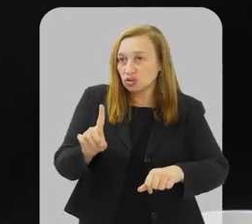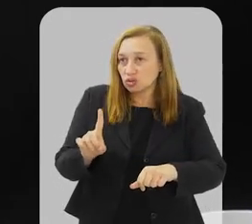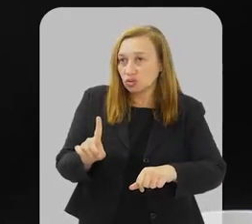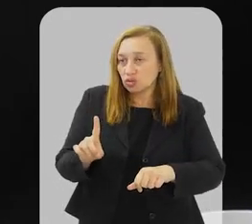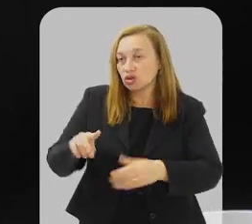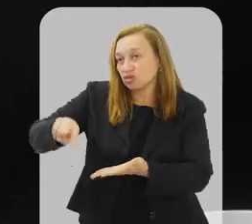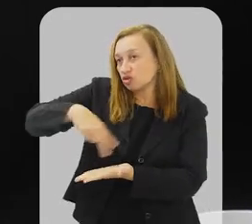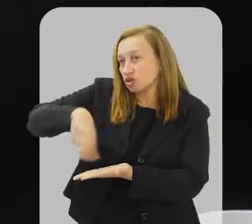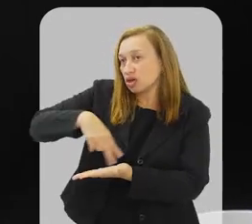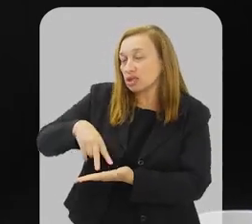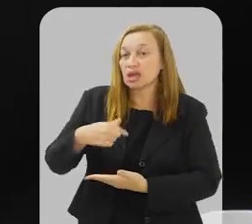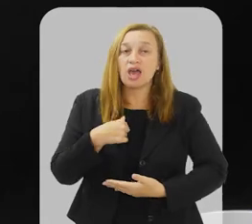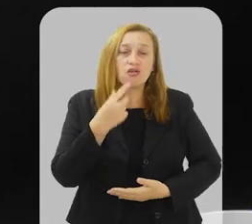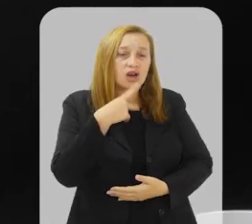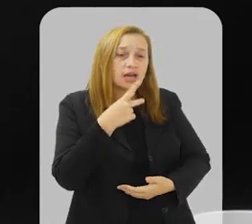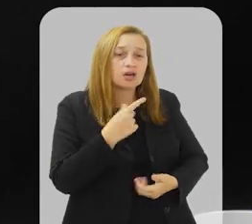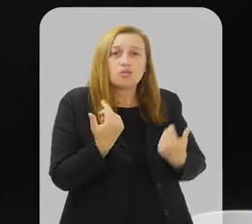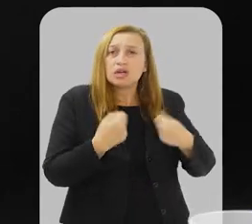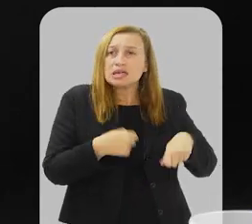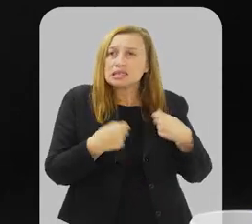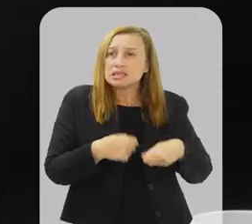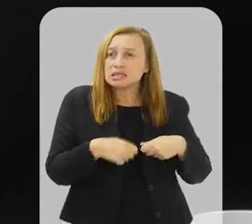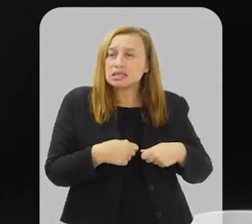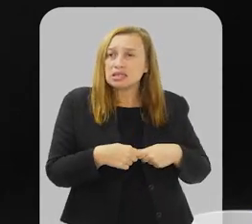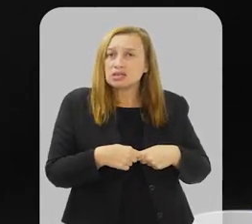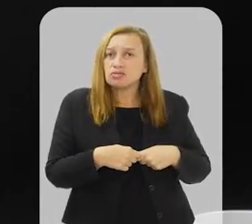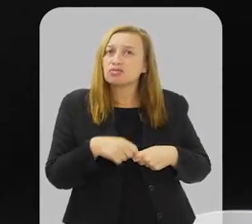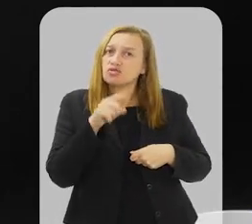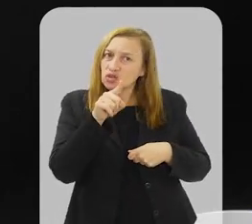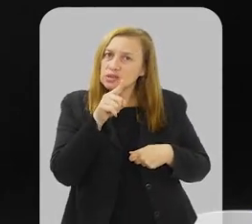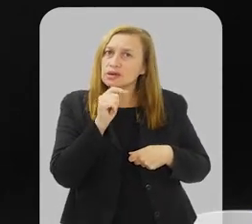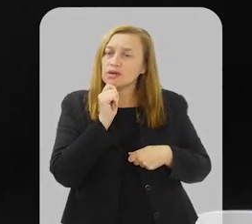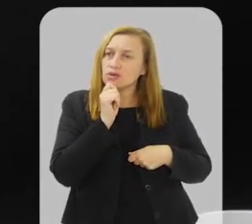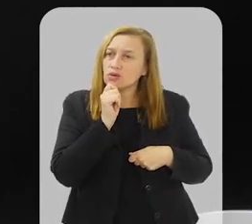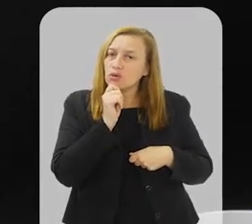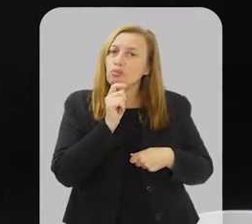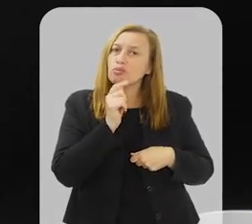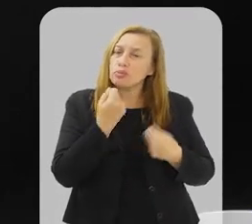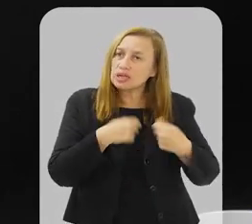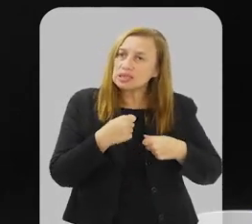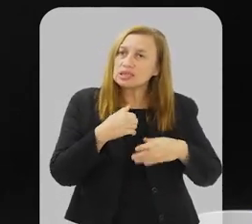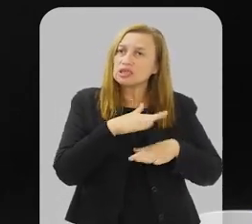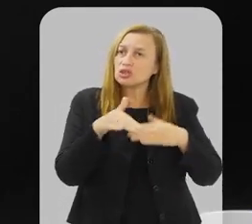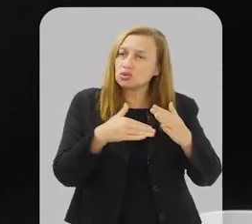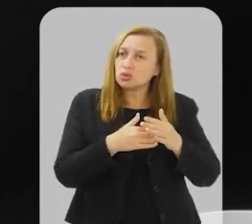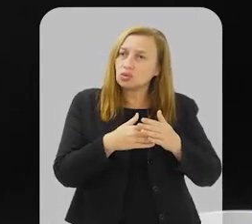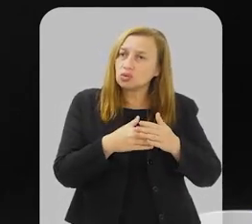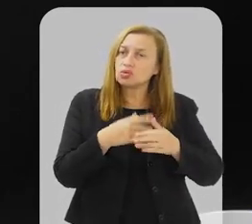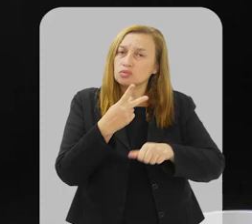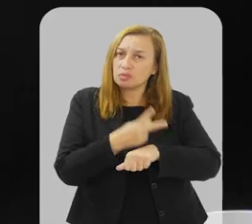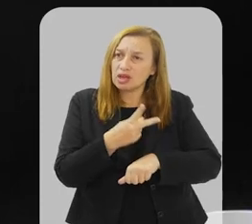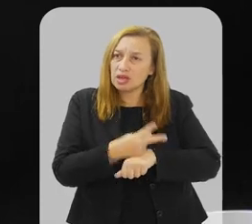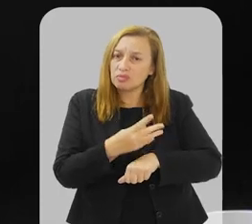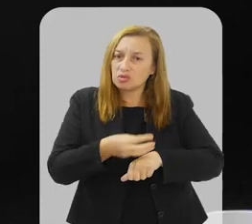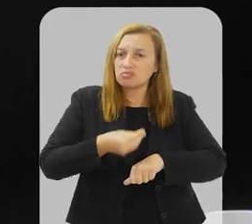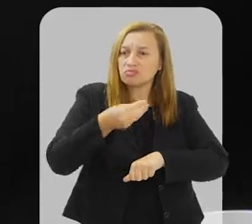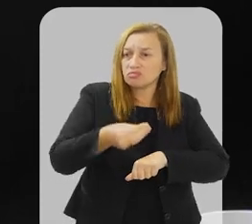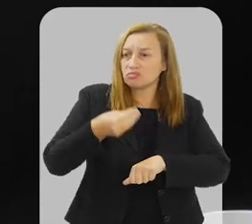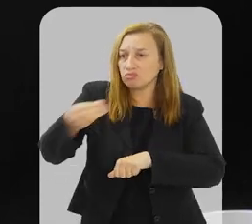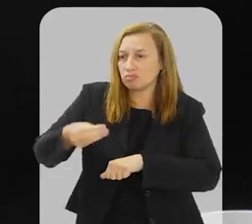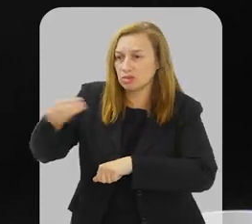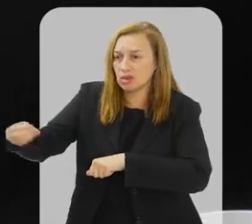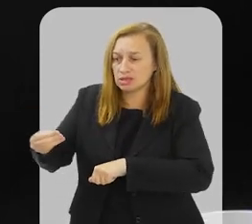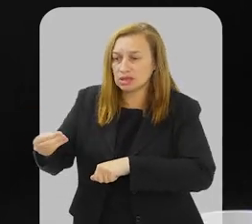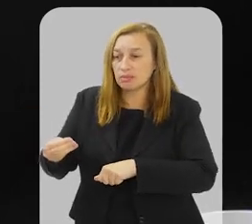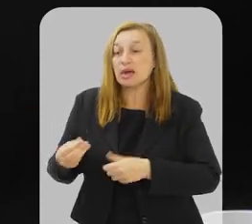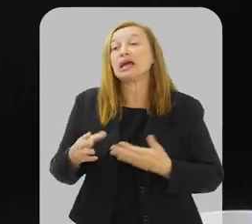né de diretor coreográfico aí eu falei pro rapaz falei olha eu preciso de um de uma coisa de você eu preciso que todo mundo Receba um prêmio porque